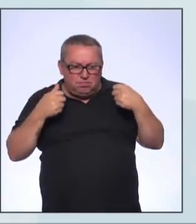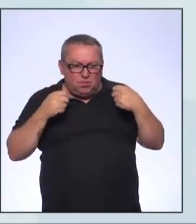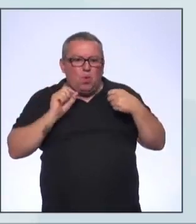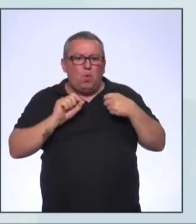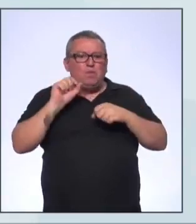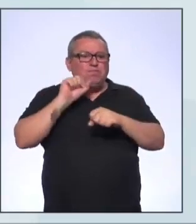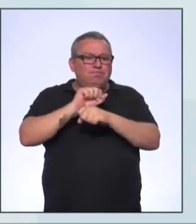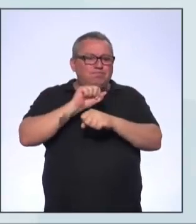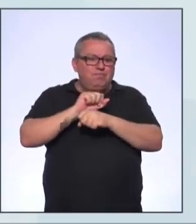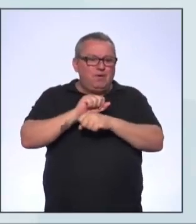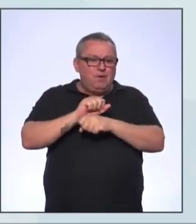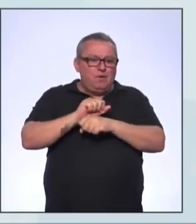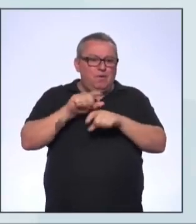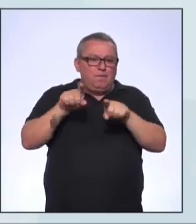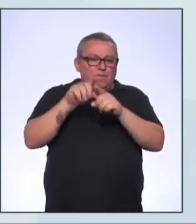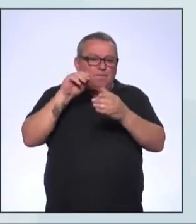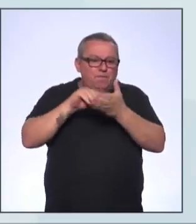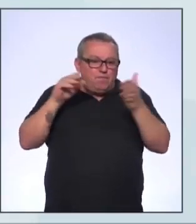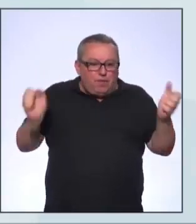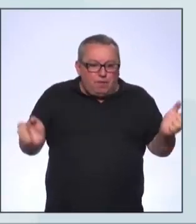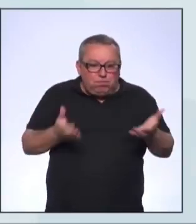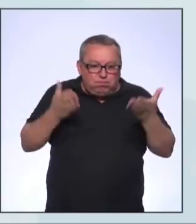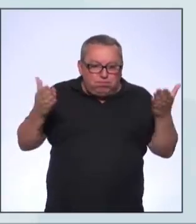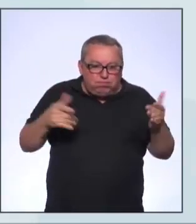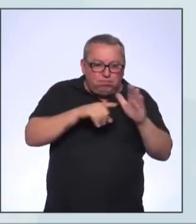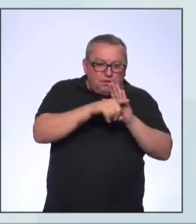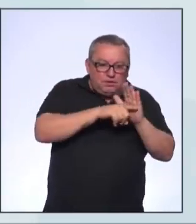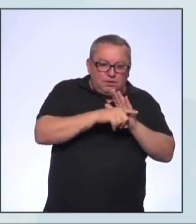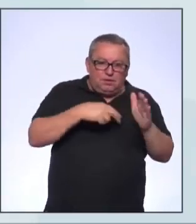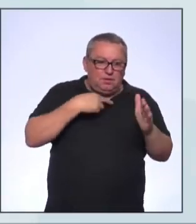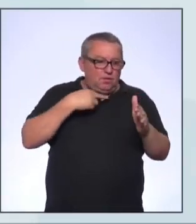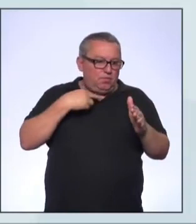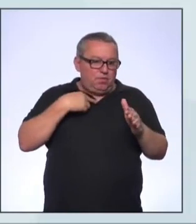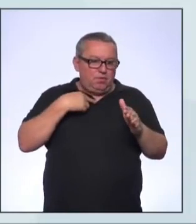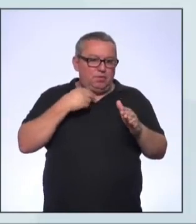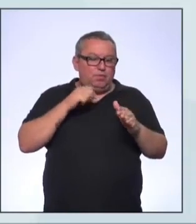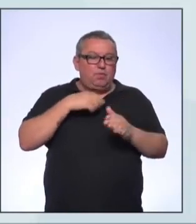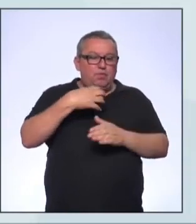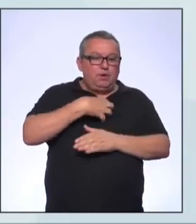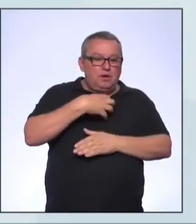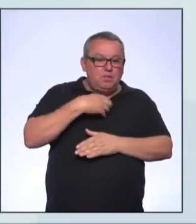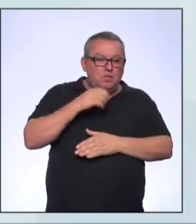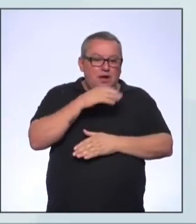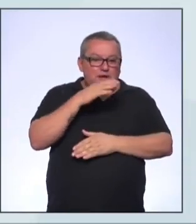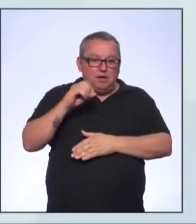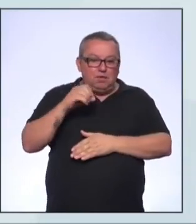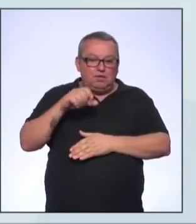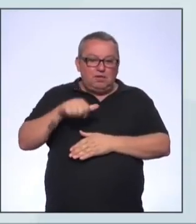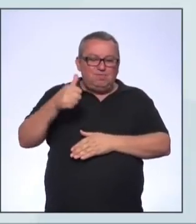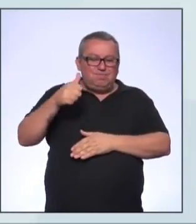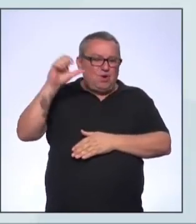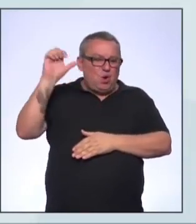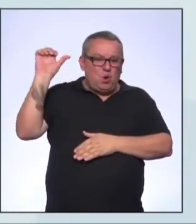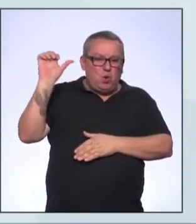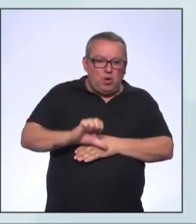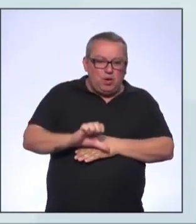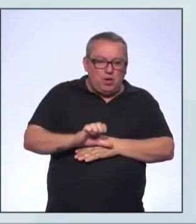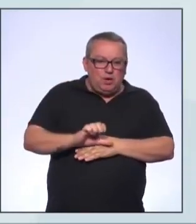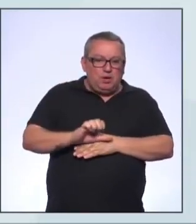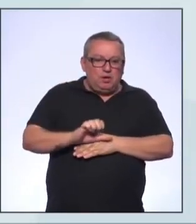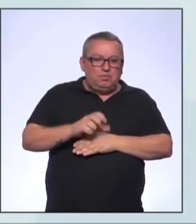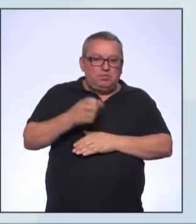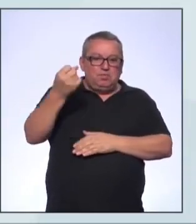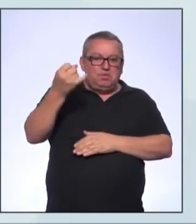A falta de incentivo às pesquisas no país não pode ser alegada por meio de uma ação tão primária